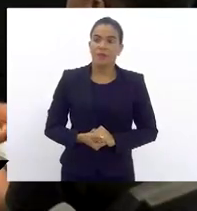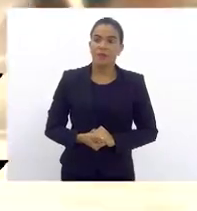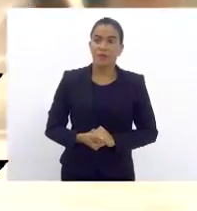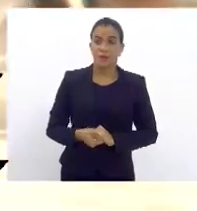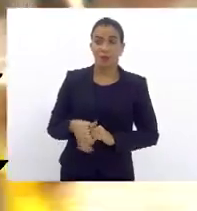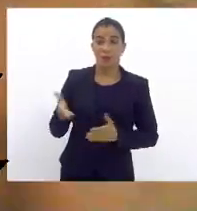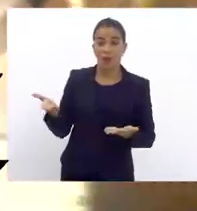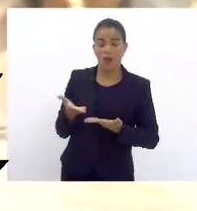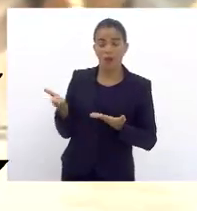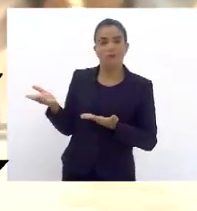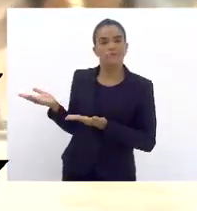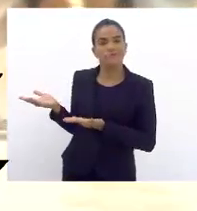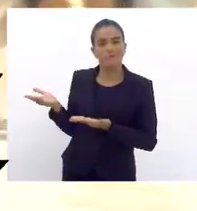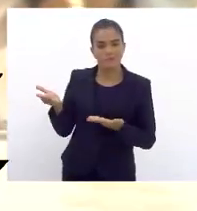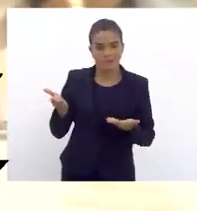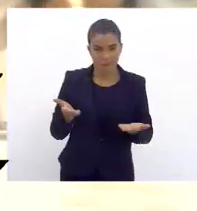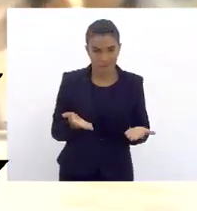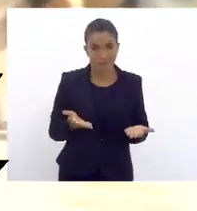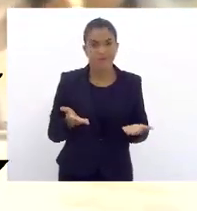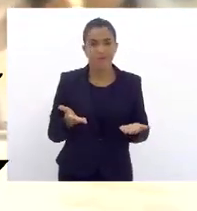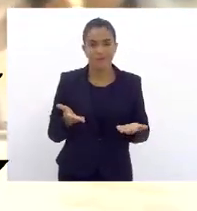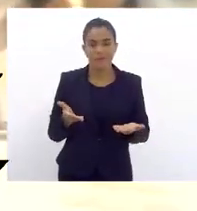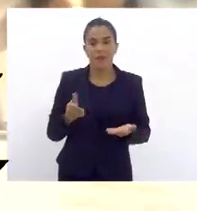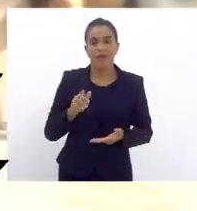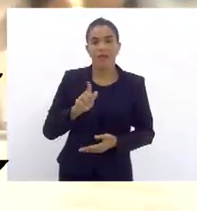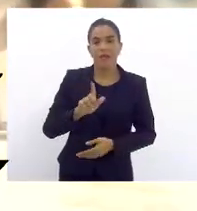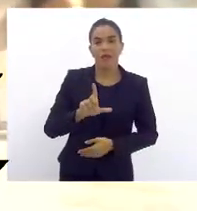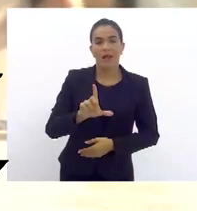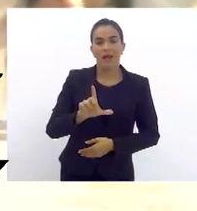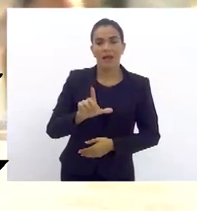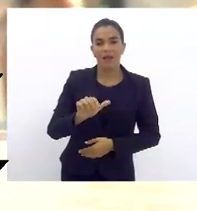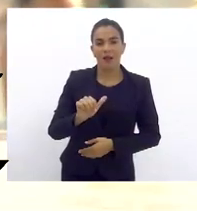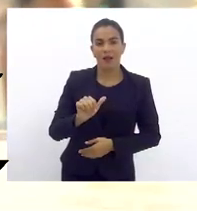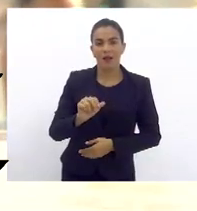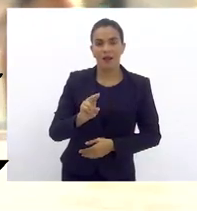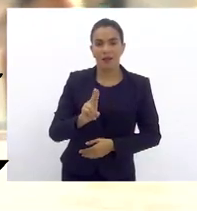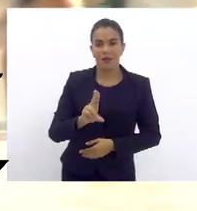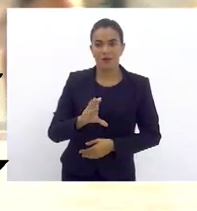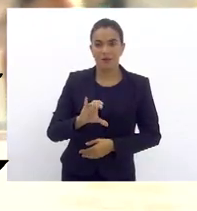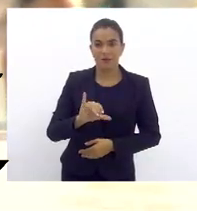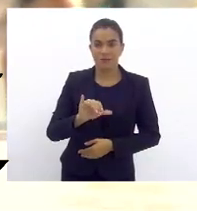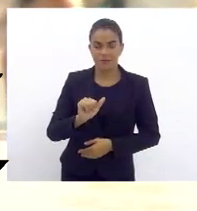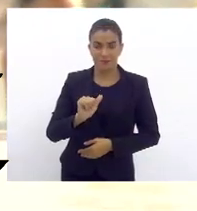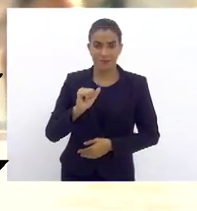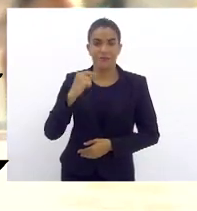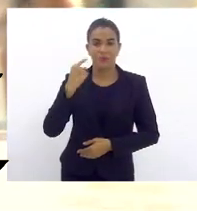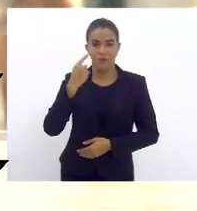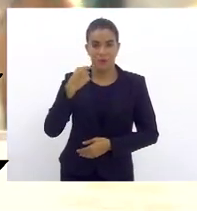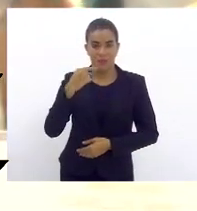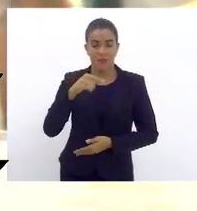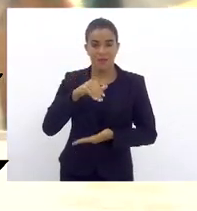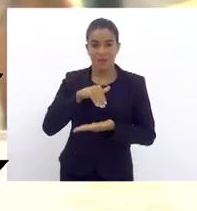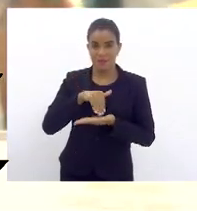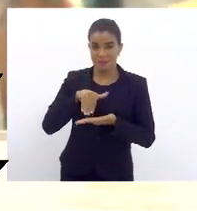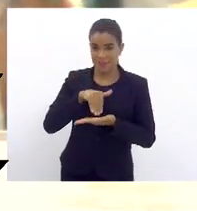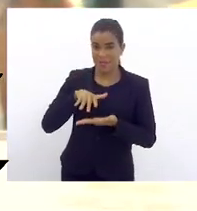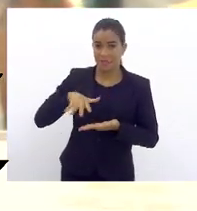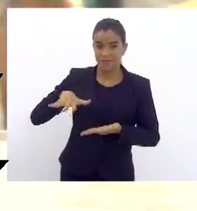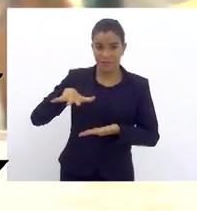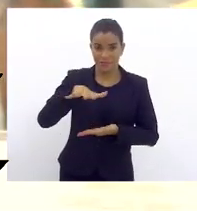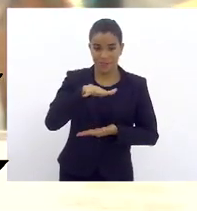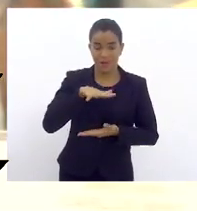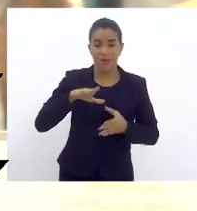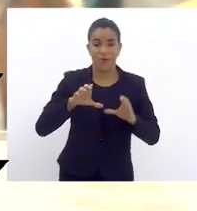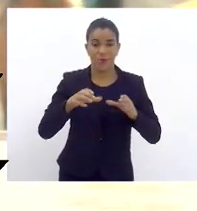vou chamar a Gláucia a Doutora Gláucia que é da Secretaria Geral da